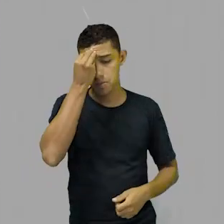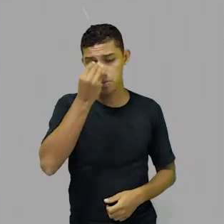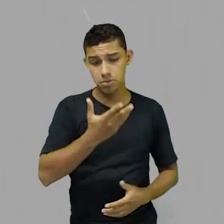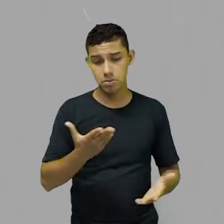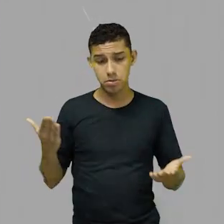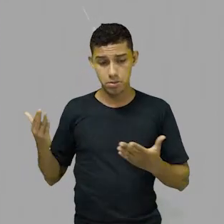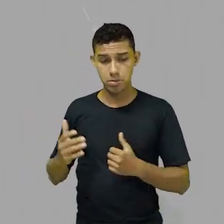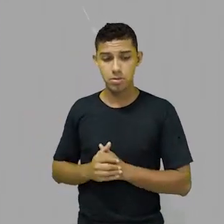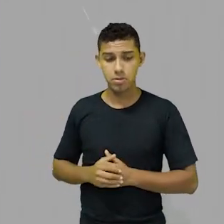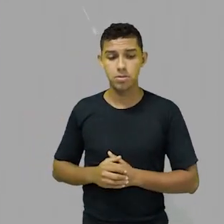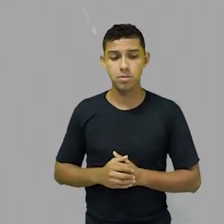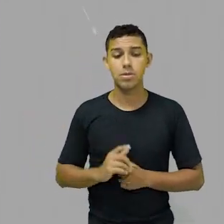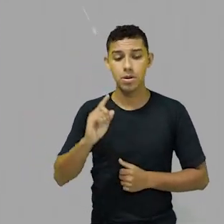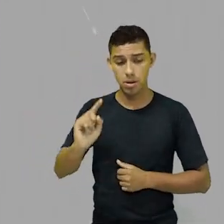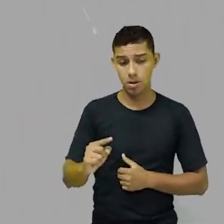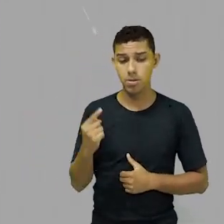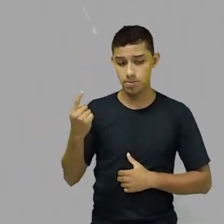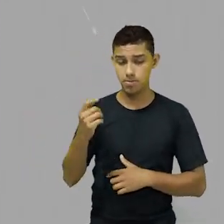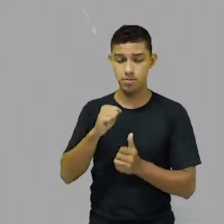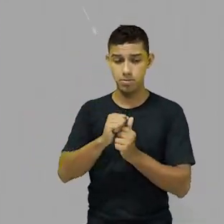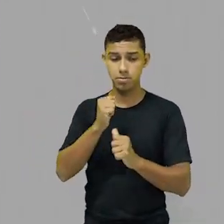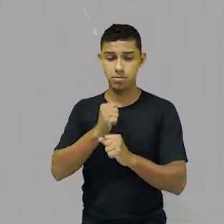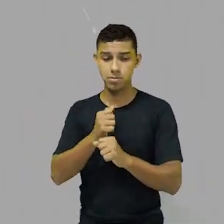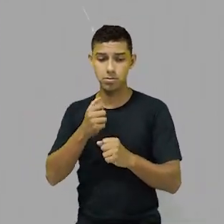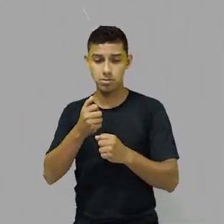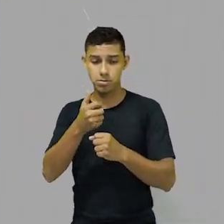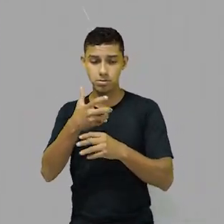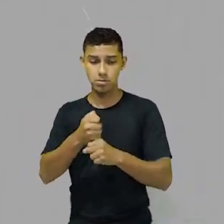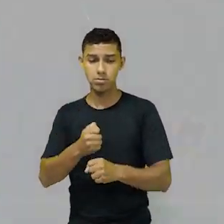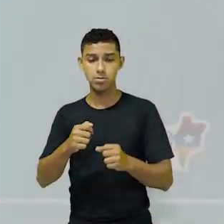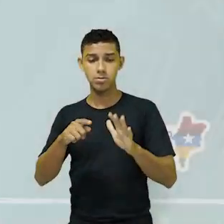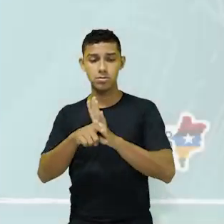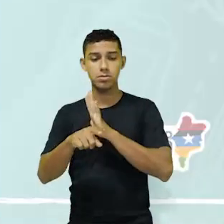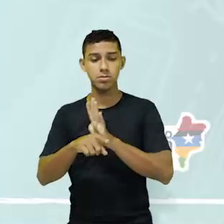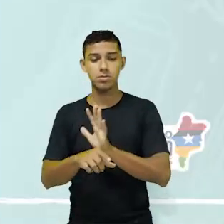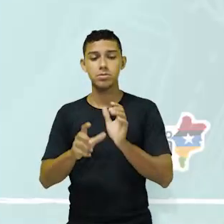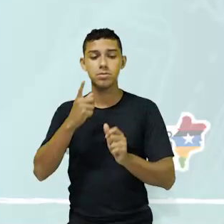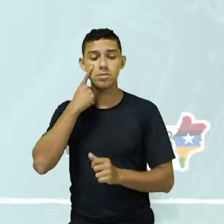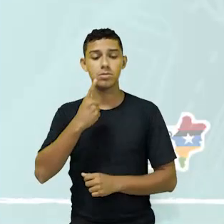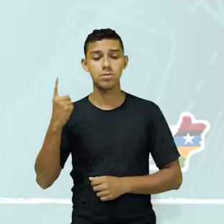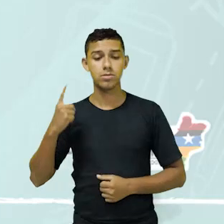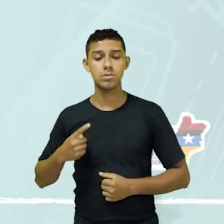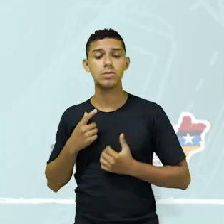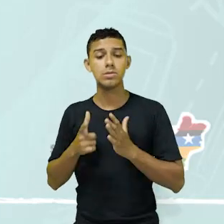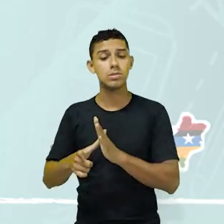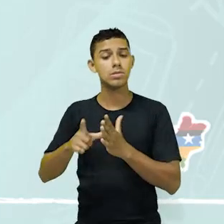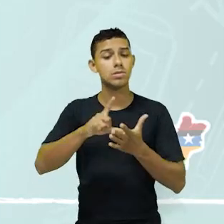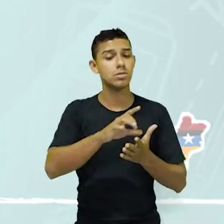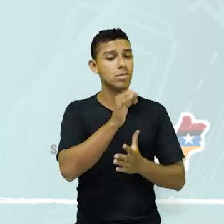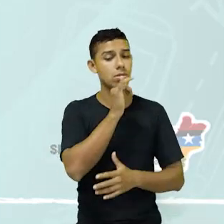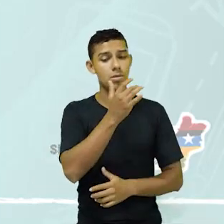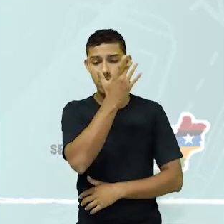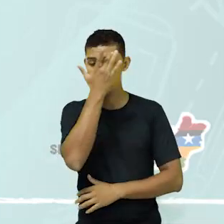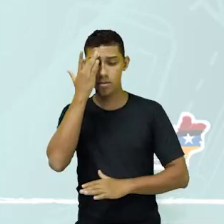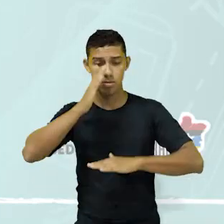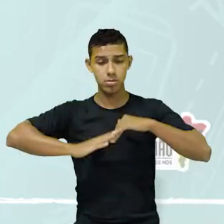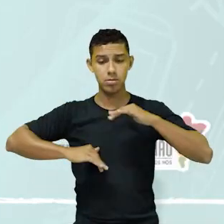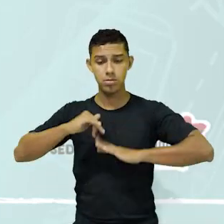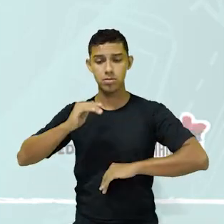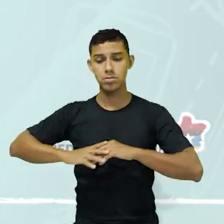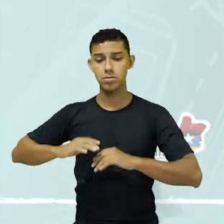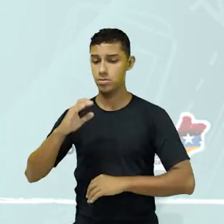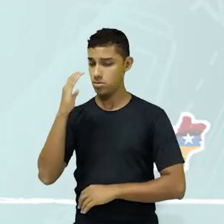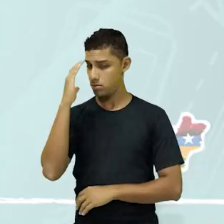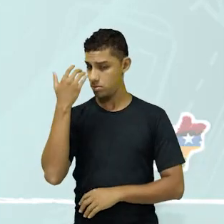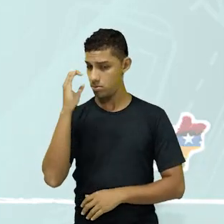aqui. Ok? A próxima questão, ela diz o seguinte, olha só. Recentemente, cientistas construíram uma